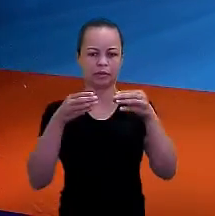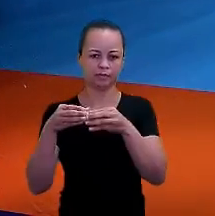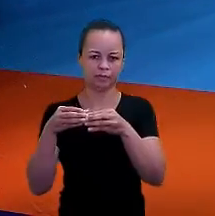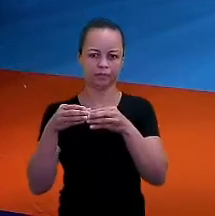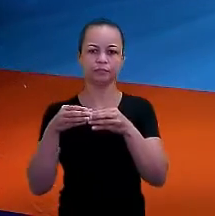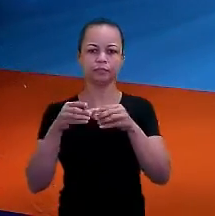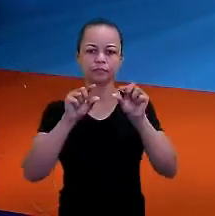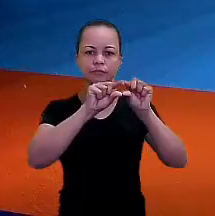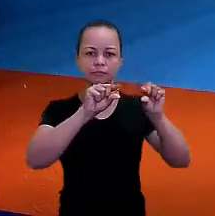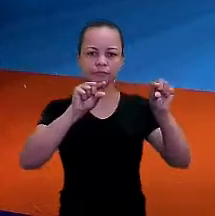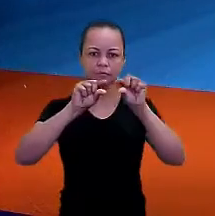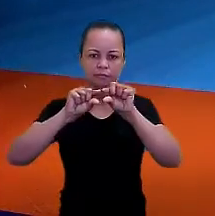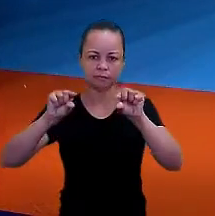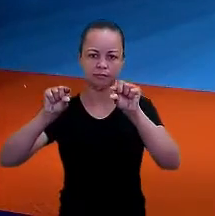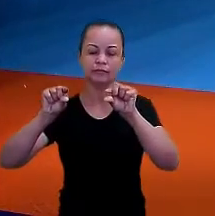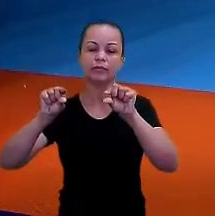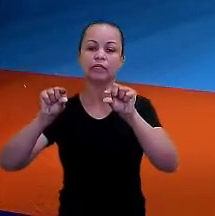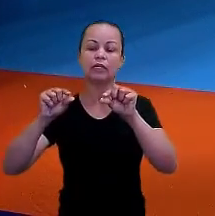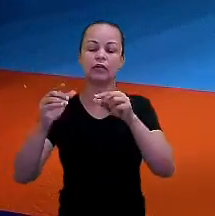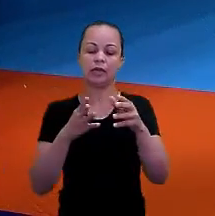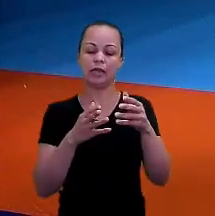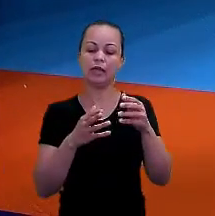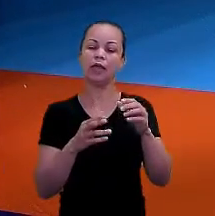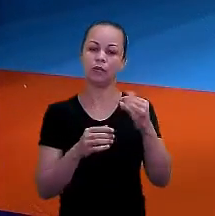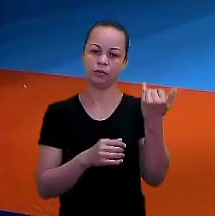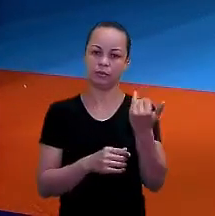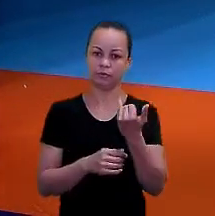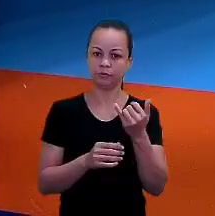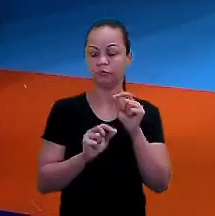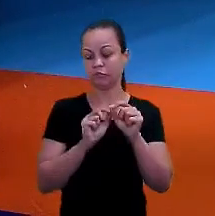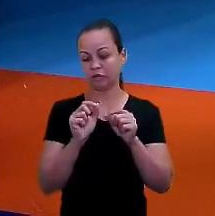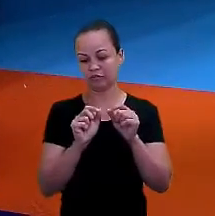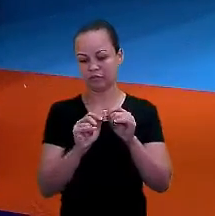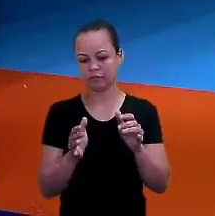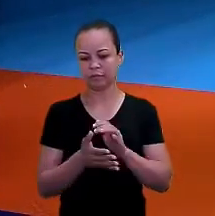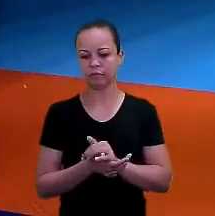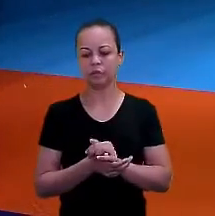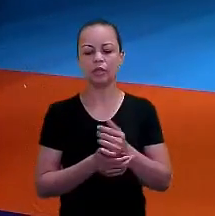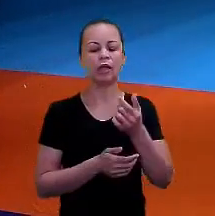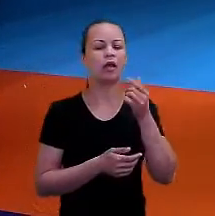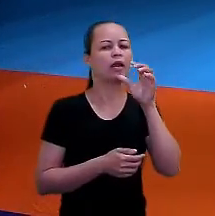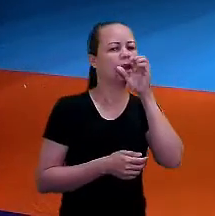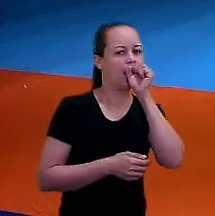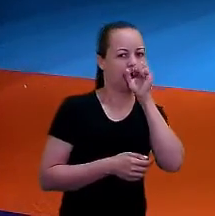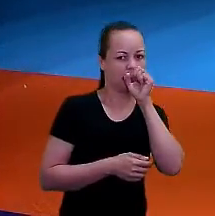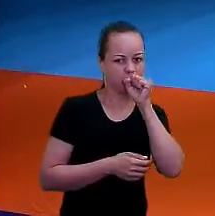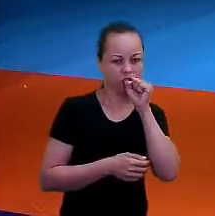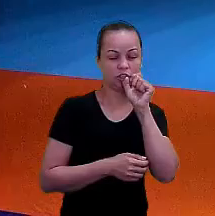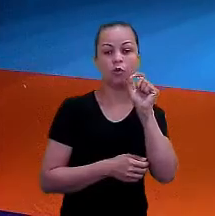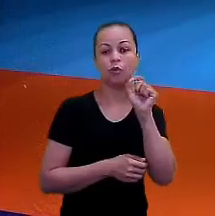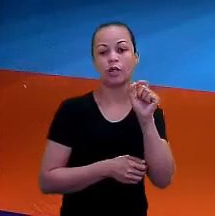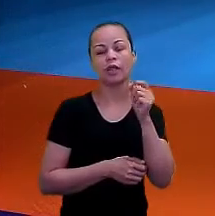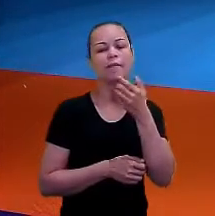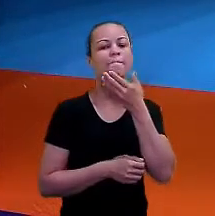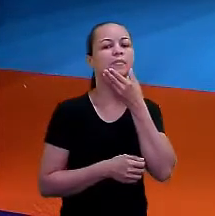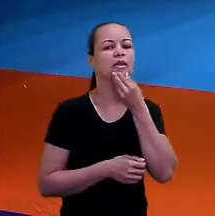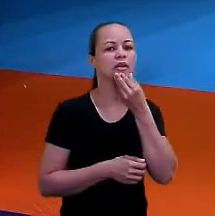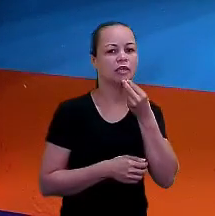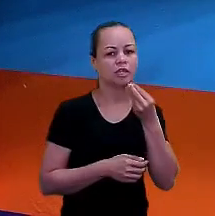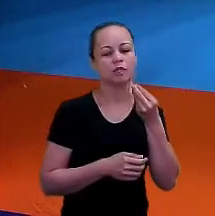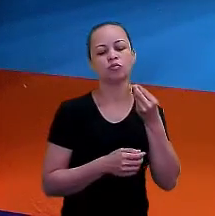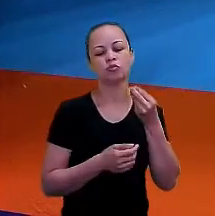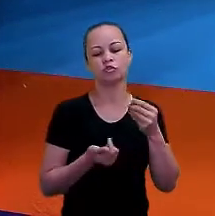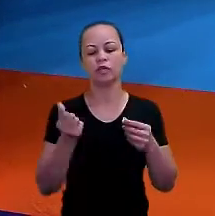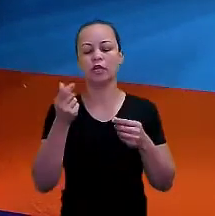legenda do gráfico é que me diz isso, tá? Que o laranjinha aqui é meninos e